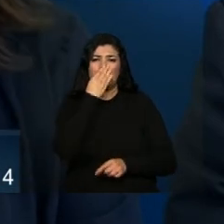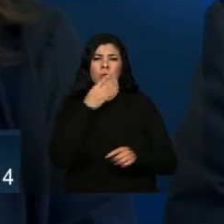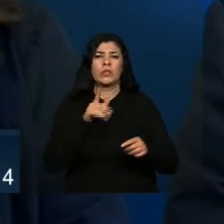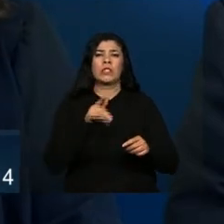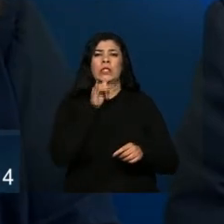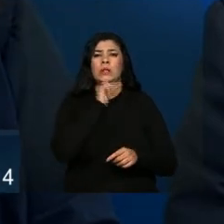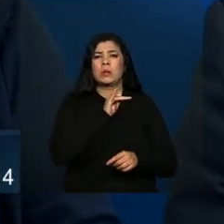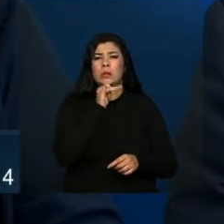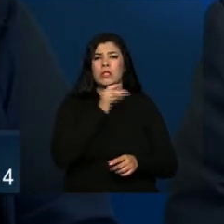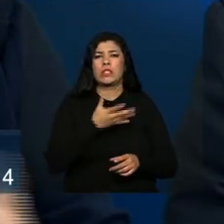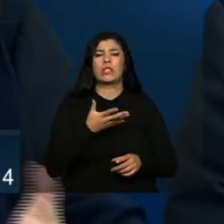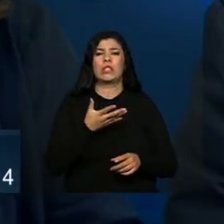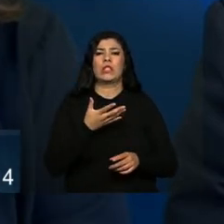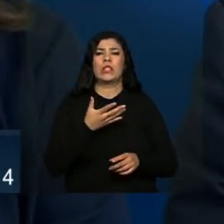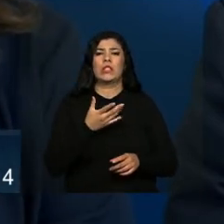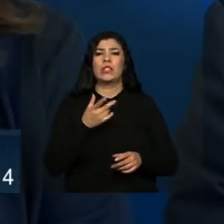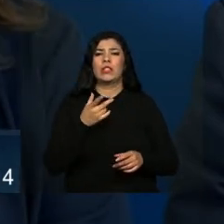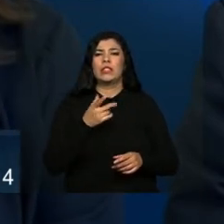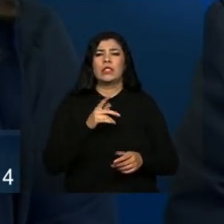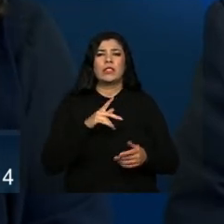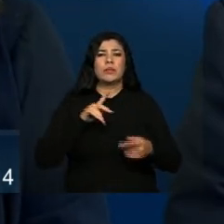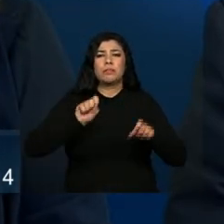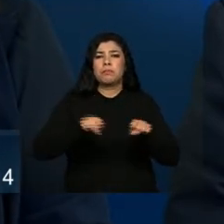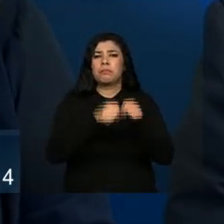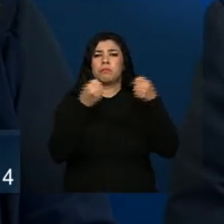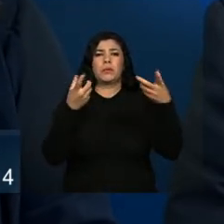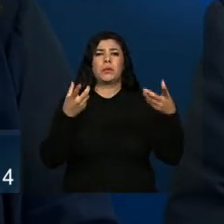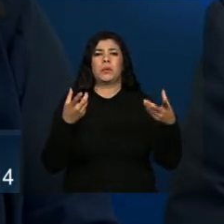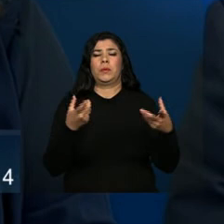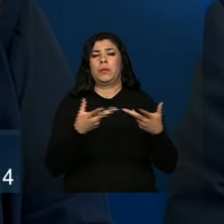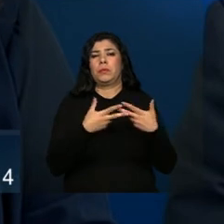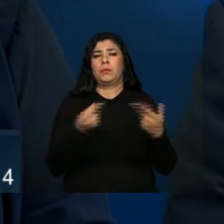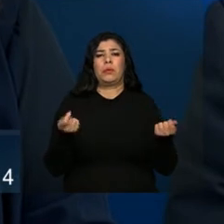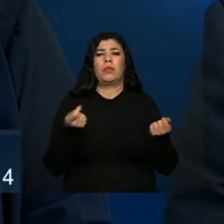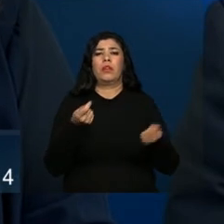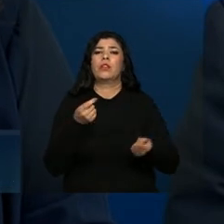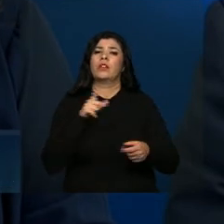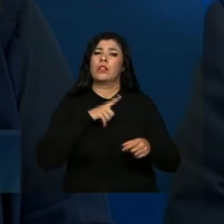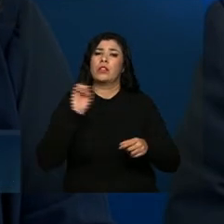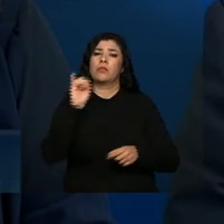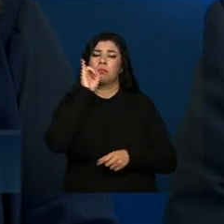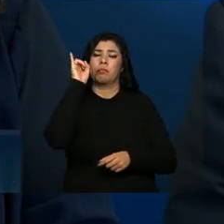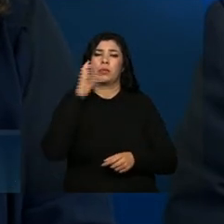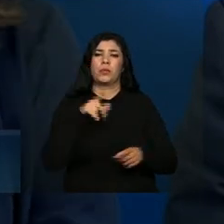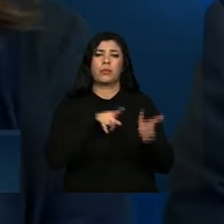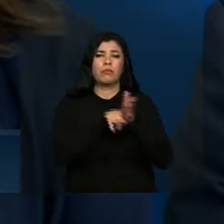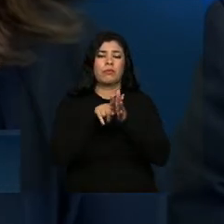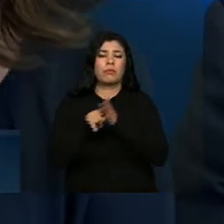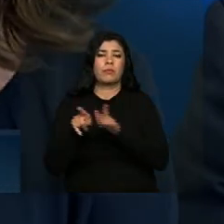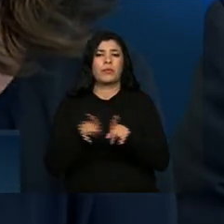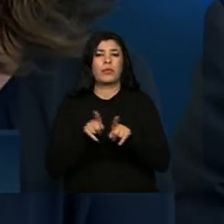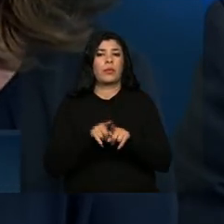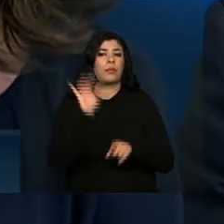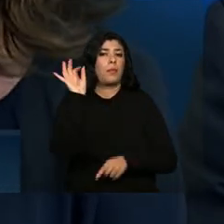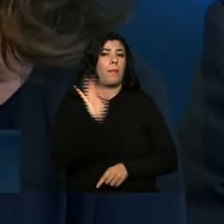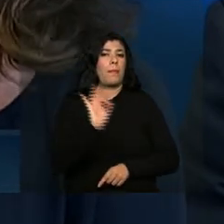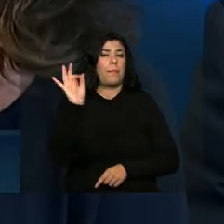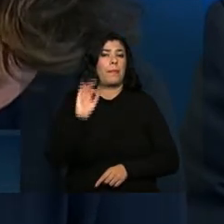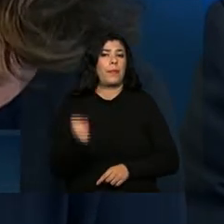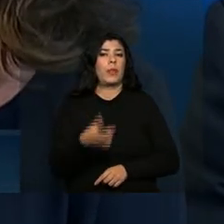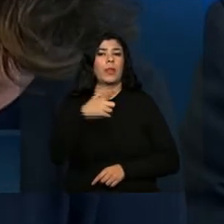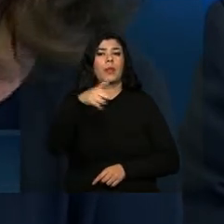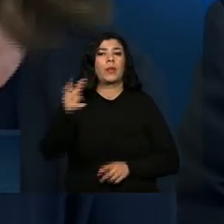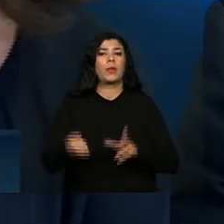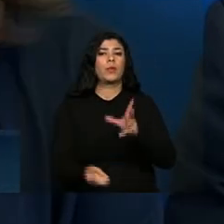a depois de um bom tempo do produto no mercado Isso é uma variável importante o percentual de